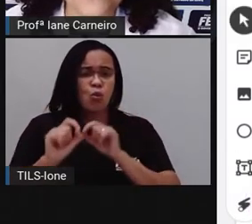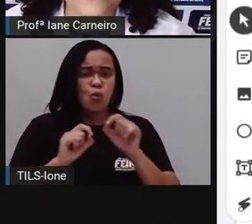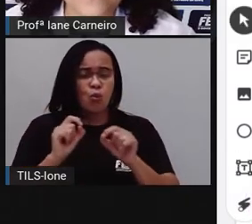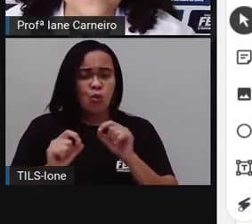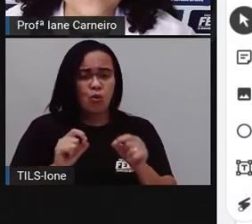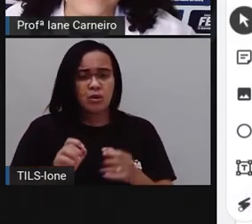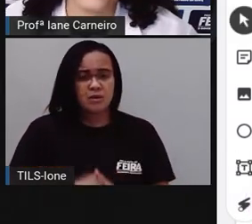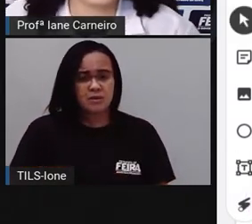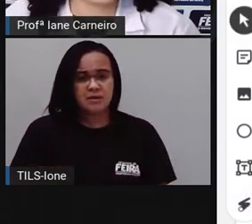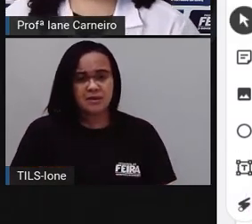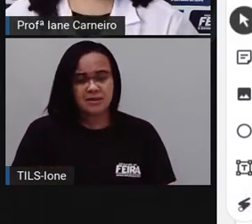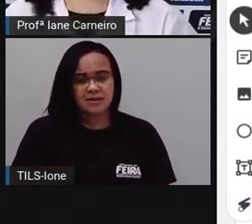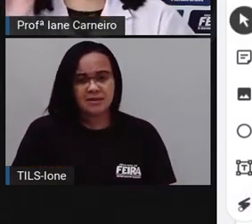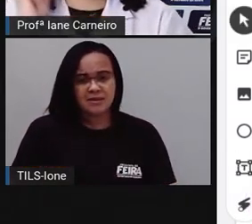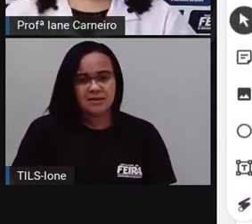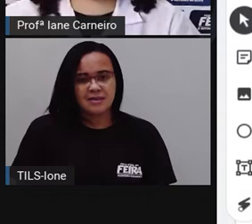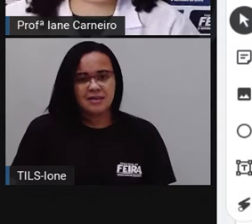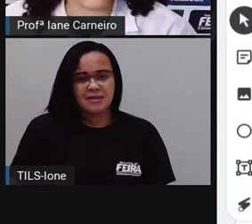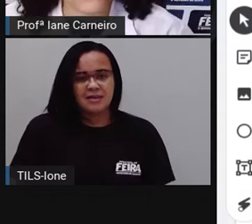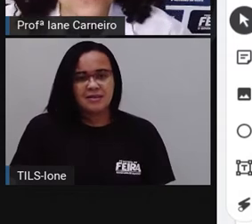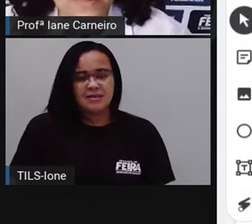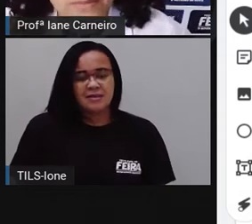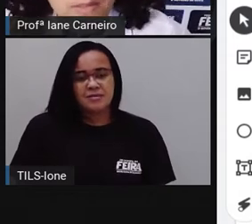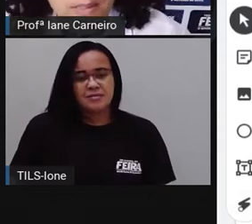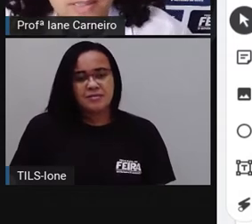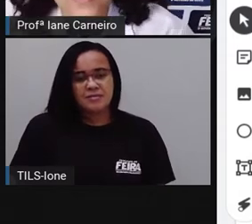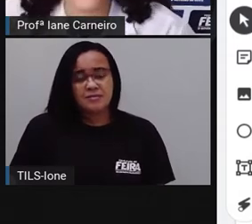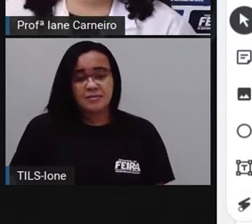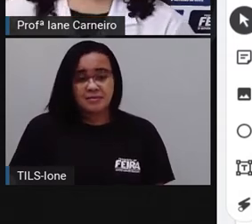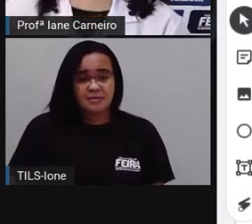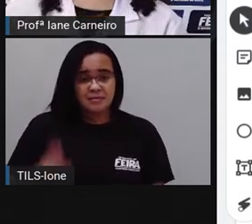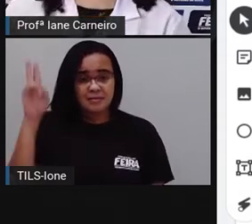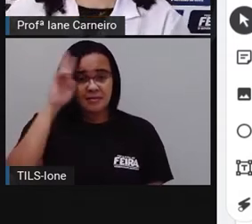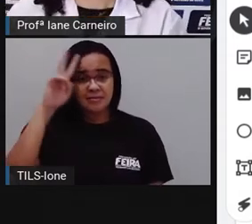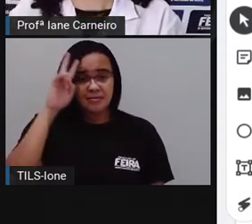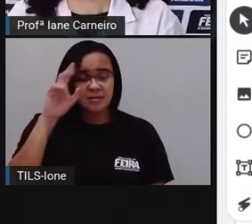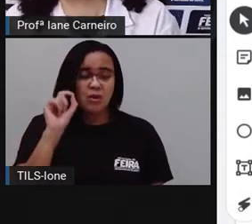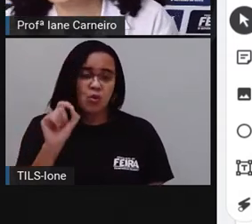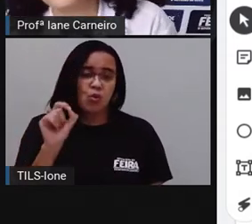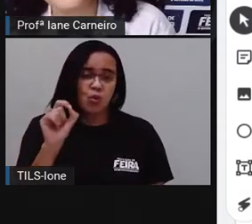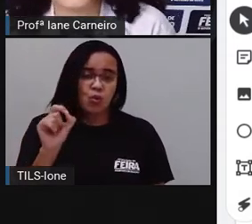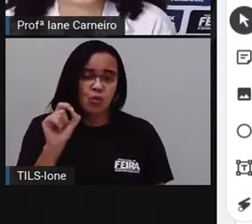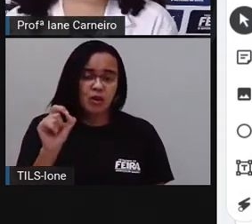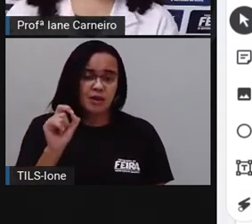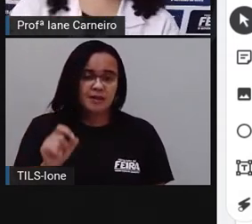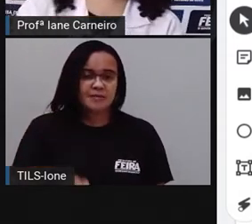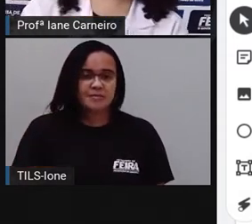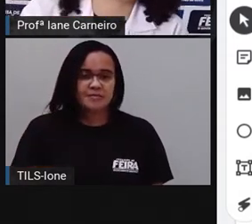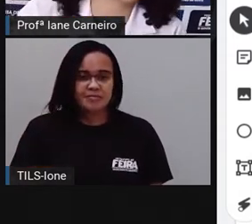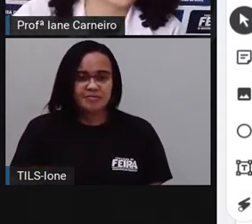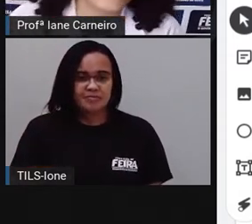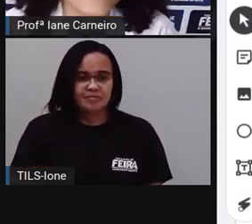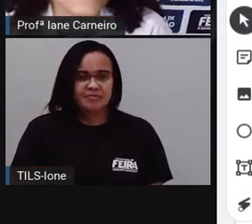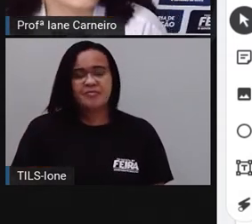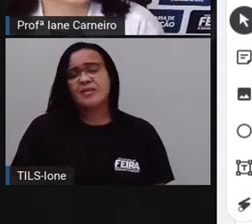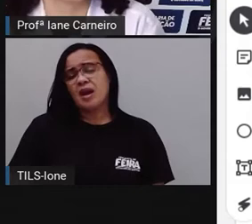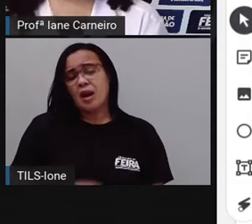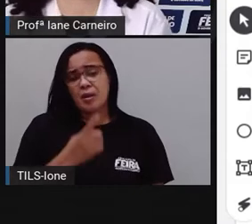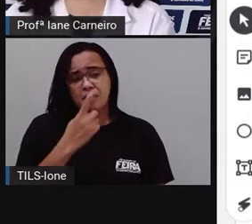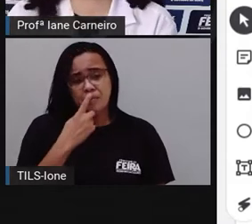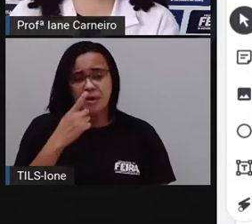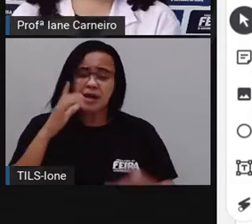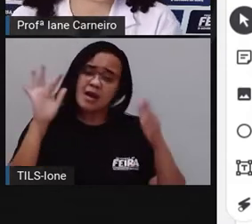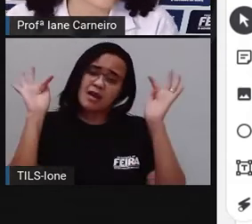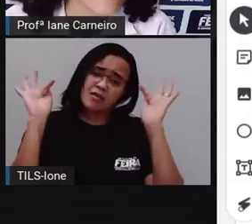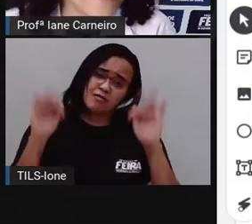alfabeto. E aí a Pro vai lembrar uma coisa para vocês. Mas Pro Iane, a gente já está quase no final do ano.